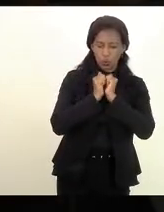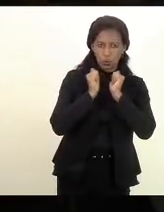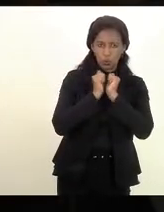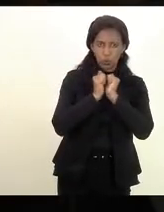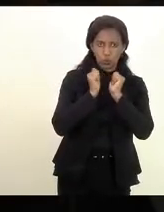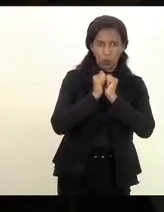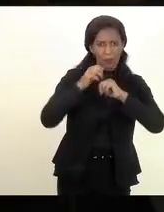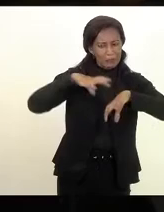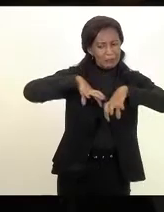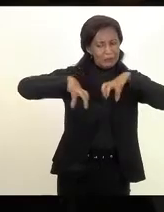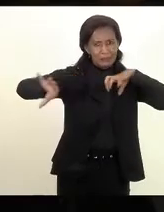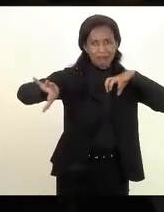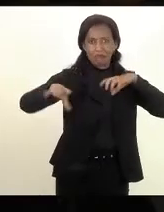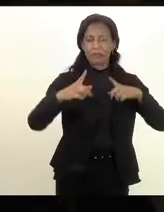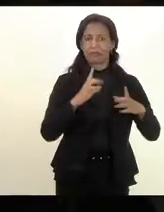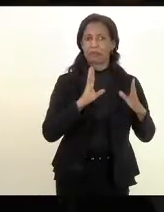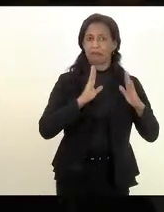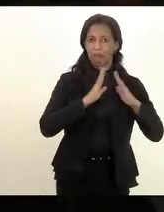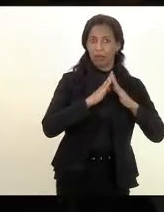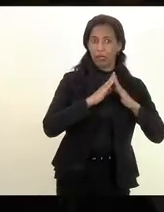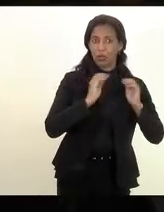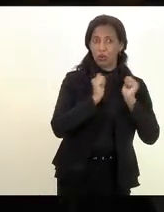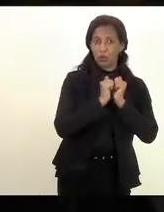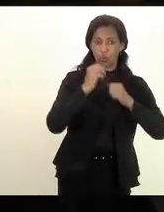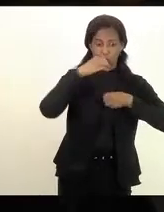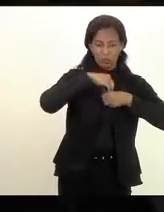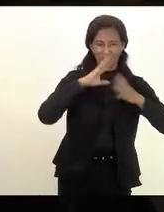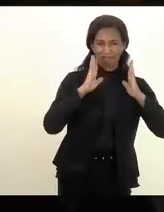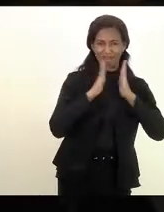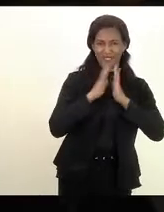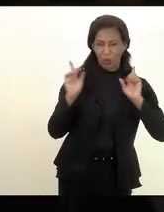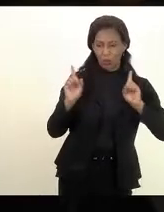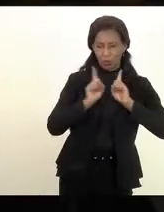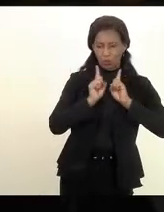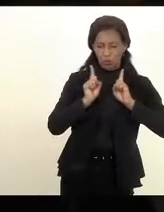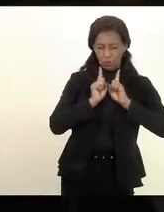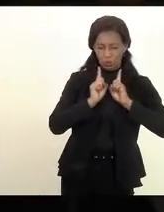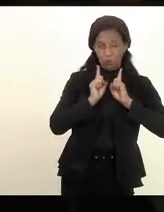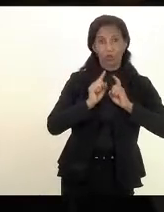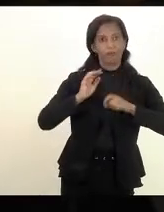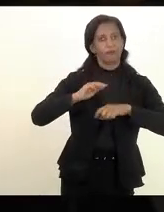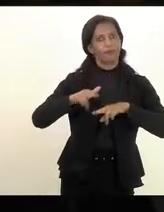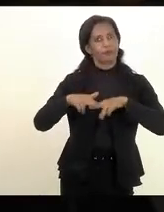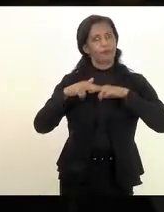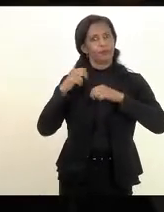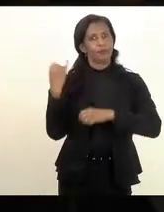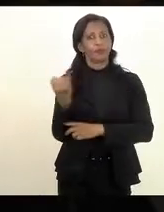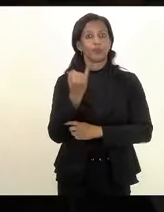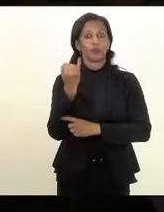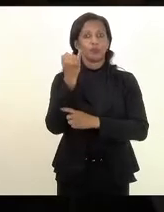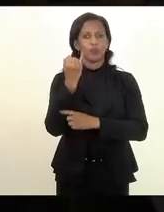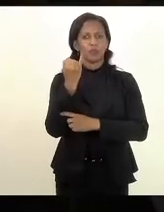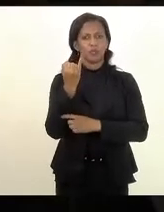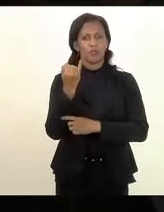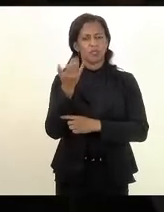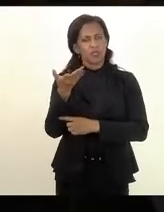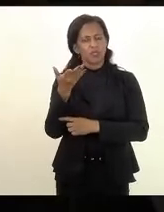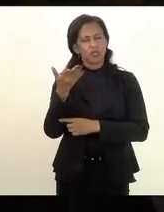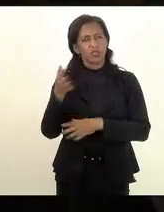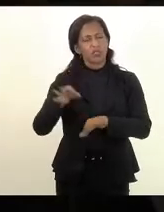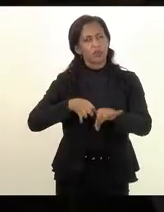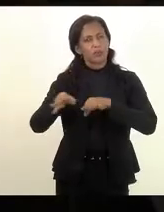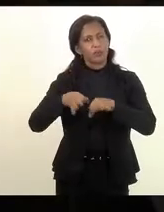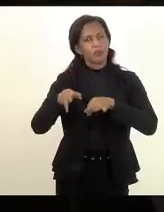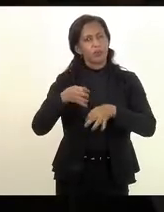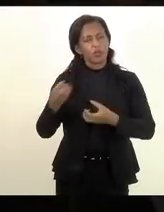muitas vezes com seu agressor no ambiente de sua própria casa por isso é muito importante que esse projeto frutifique vire lei